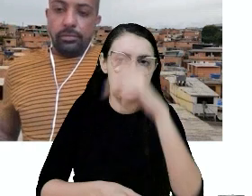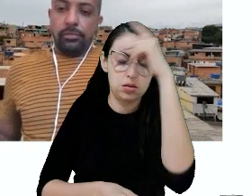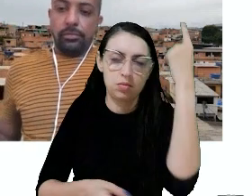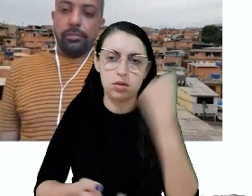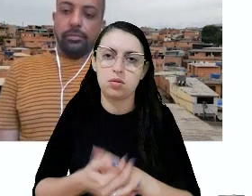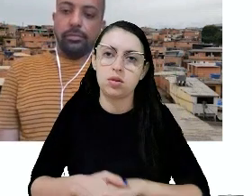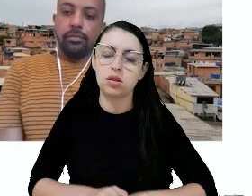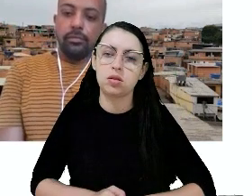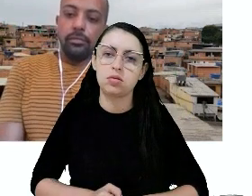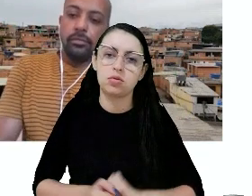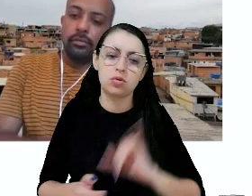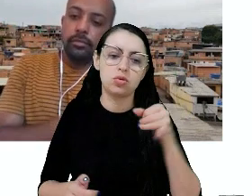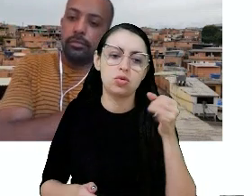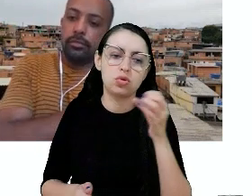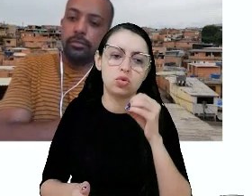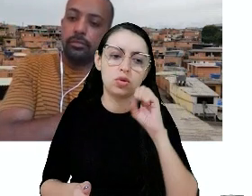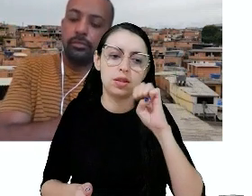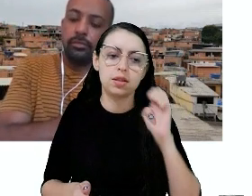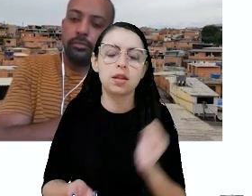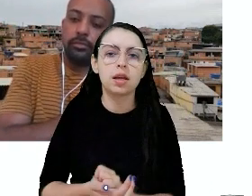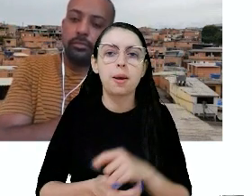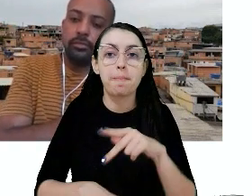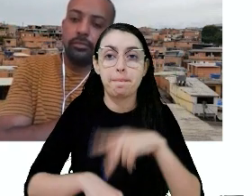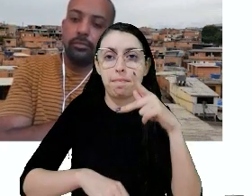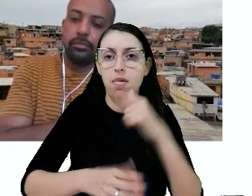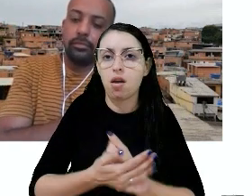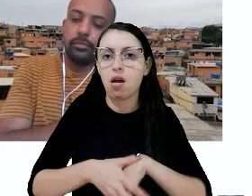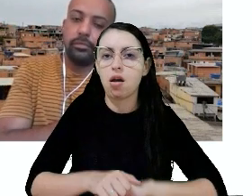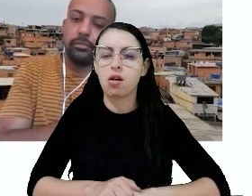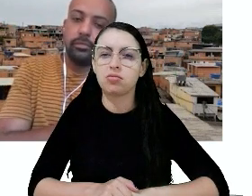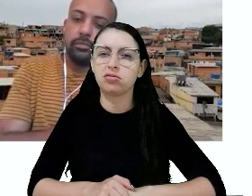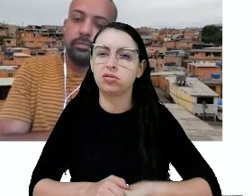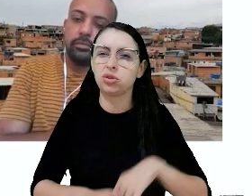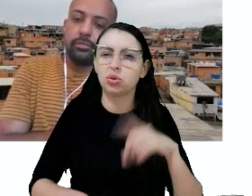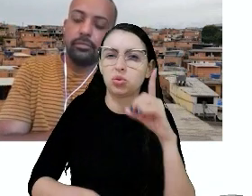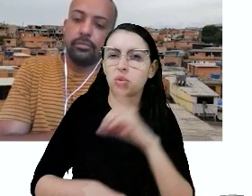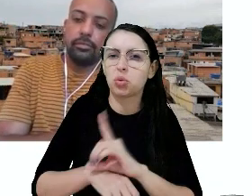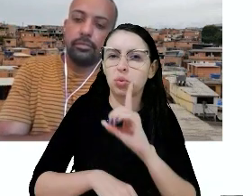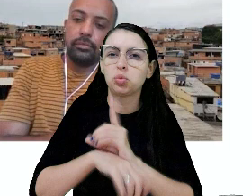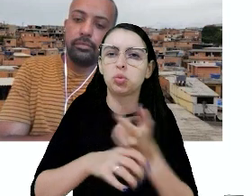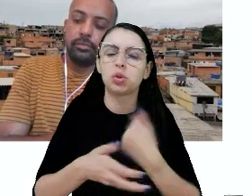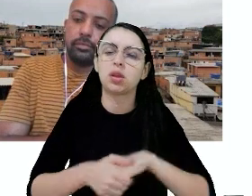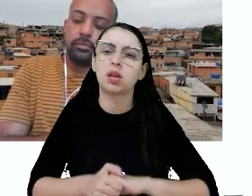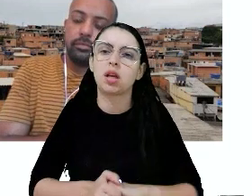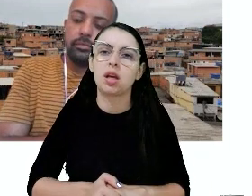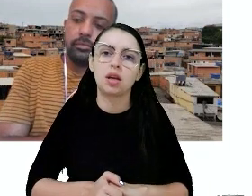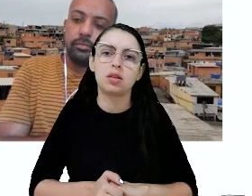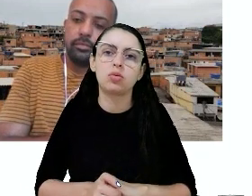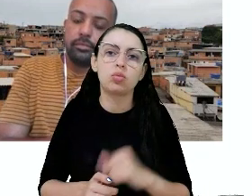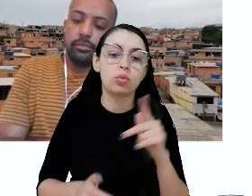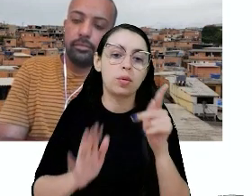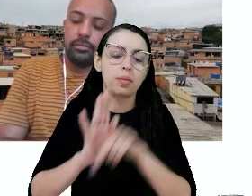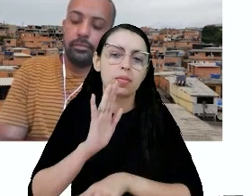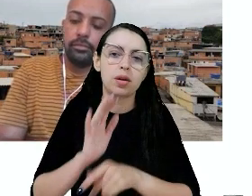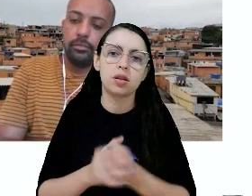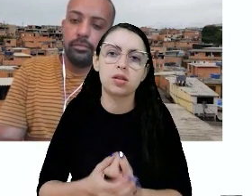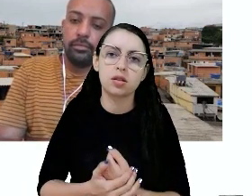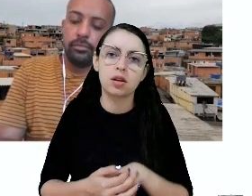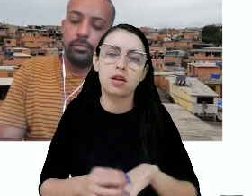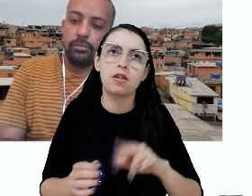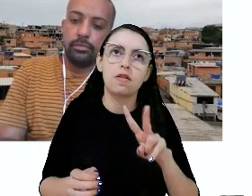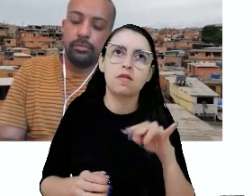José Augusto, além de ter doutorado, fez pós-doutorado em Yale, tem um projeto que